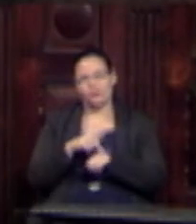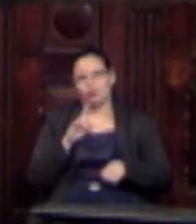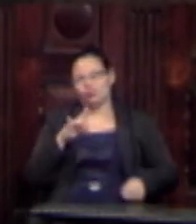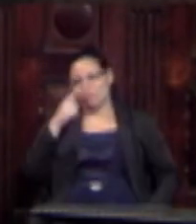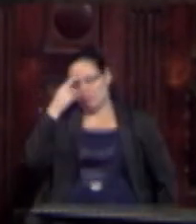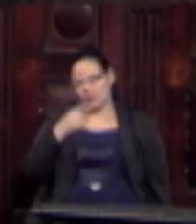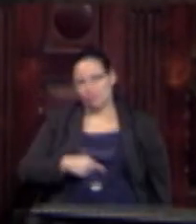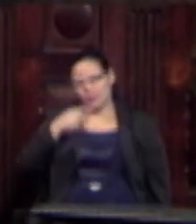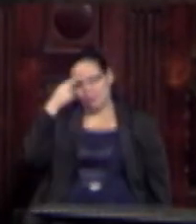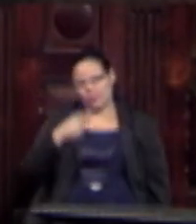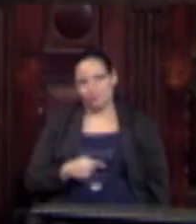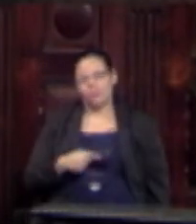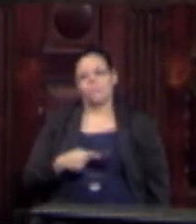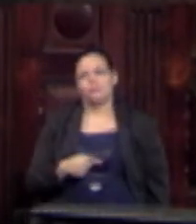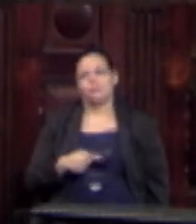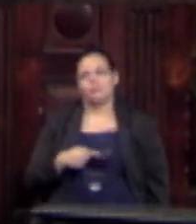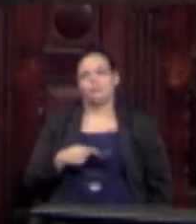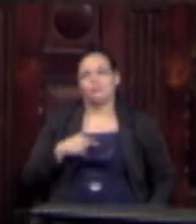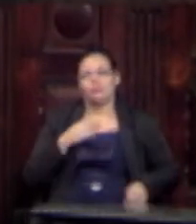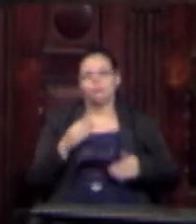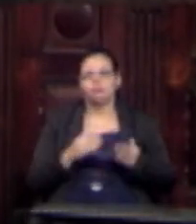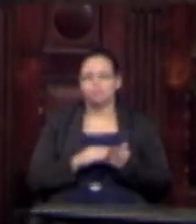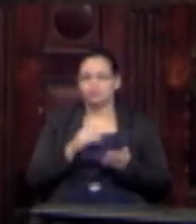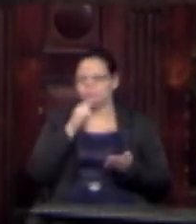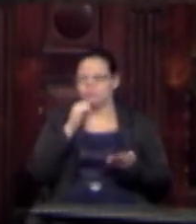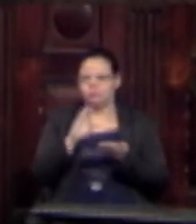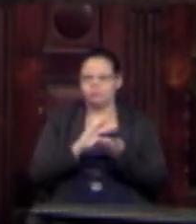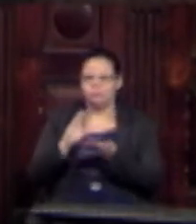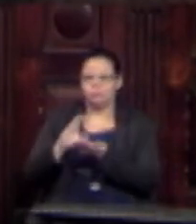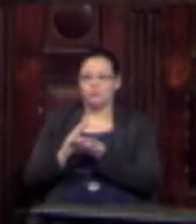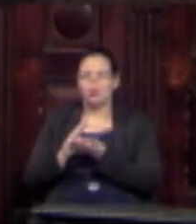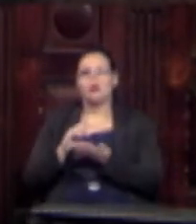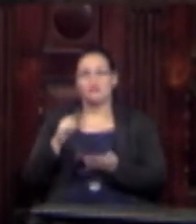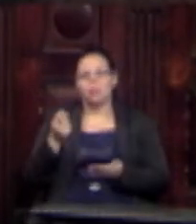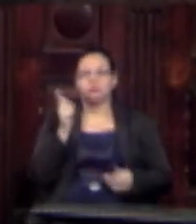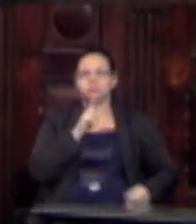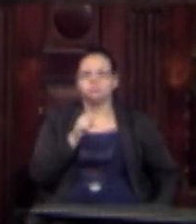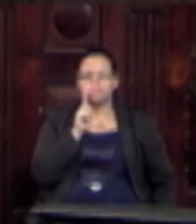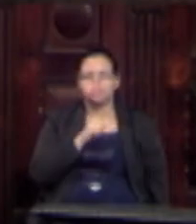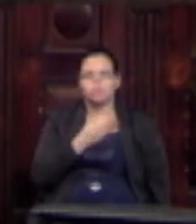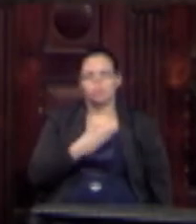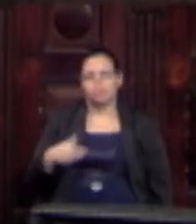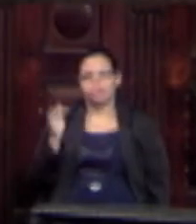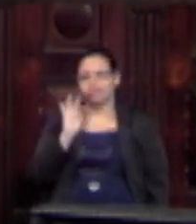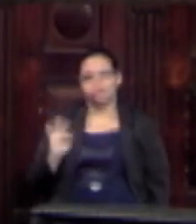manda, decide, leva todos os tributos é a União. Muito obrigado, senhora presidente.